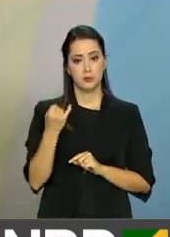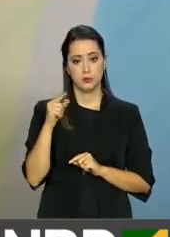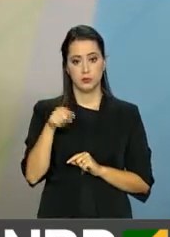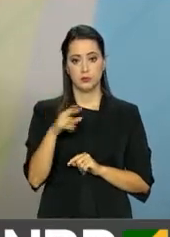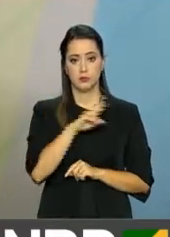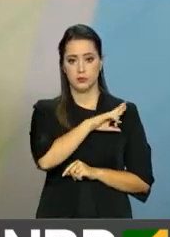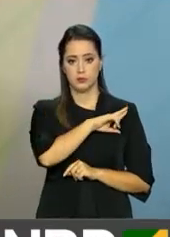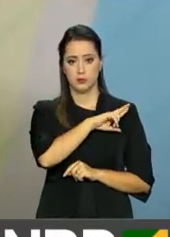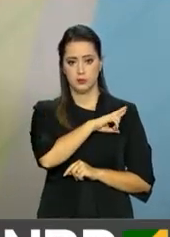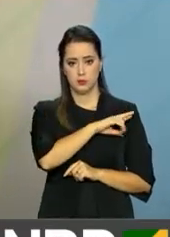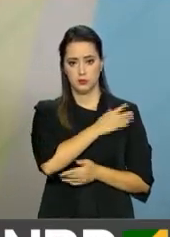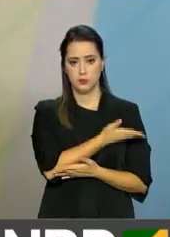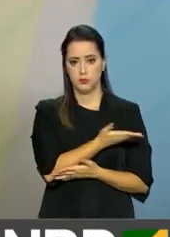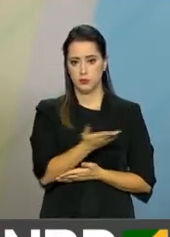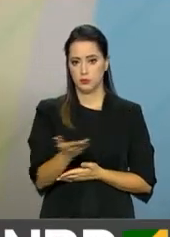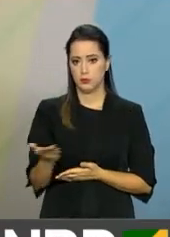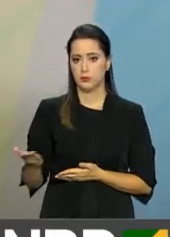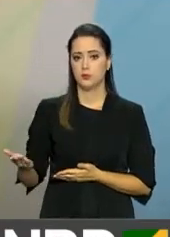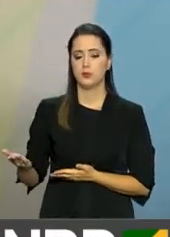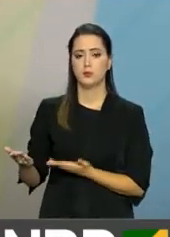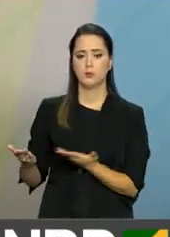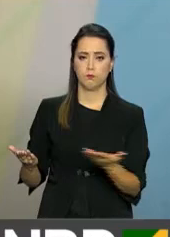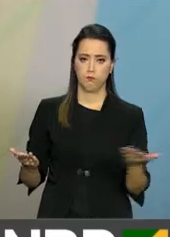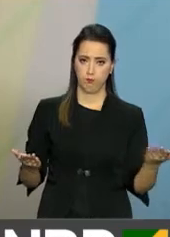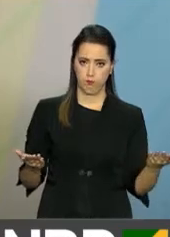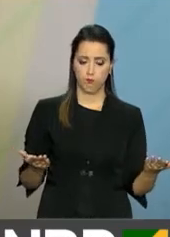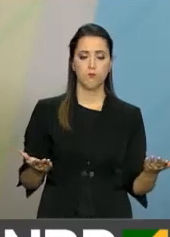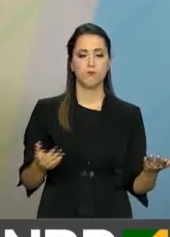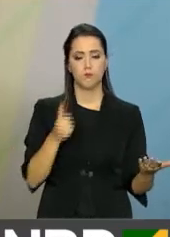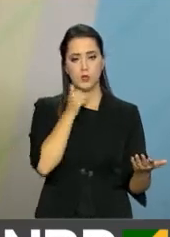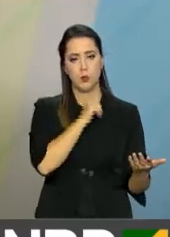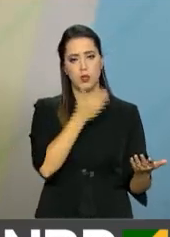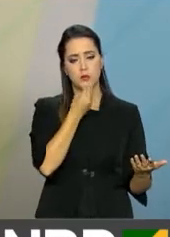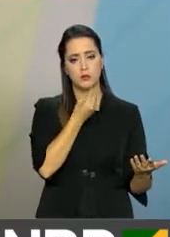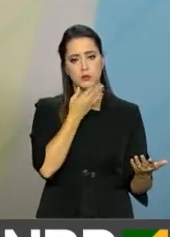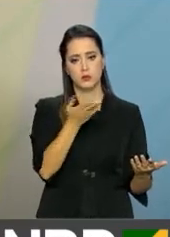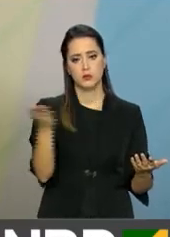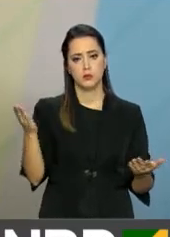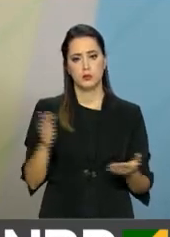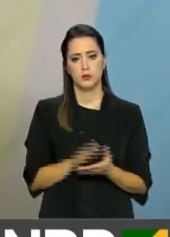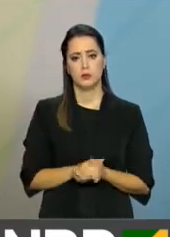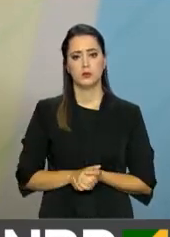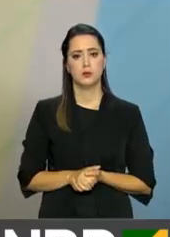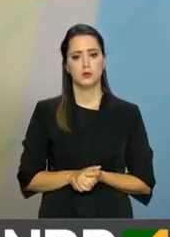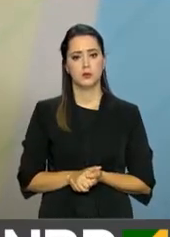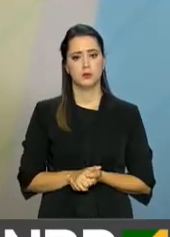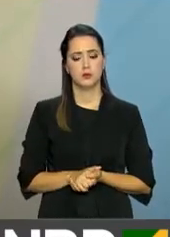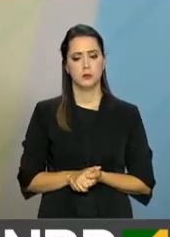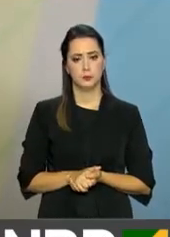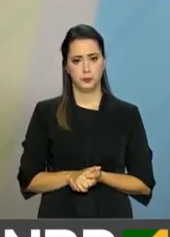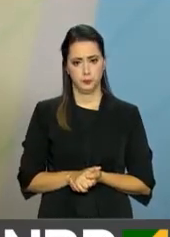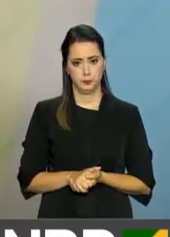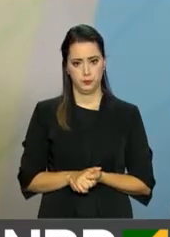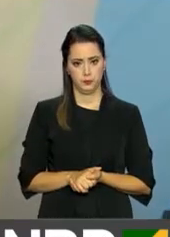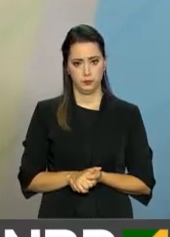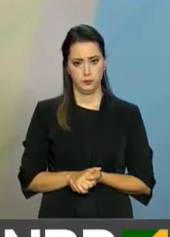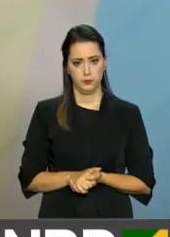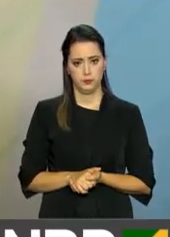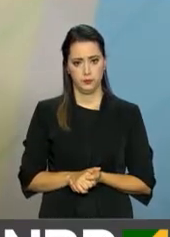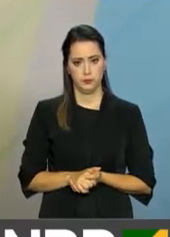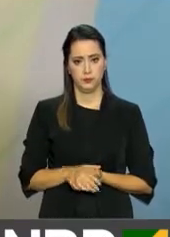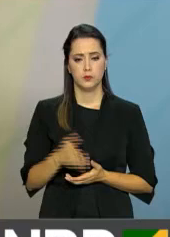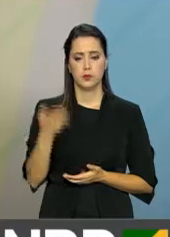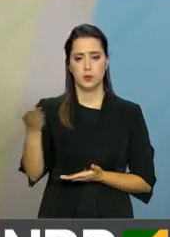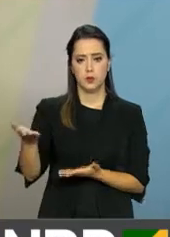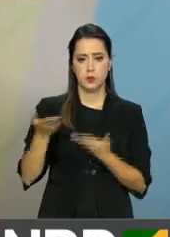representado pelos senhores e pelas é e pelas pelas senhoras né e aqui